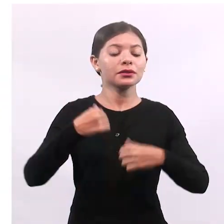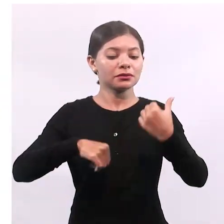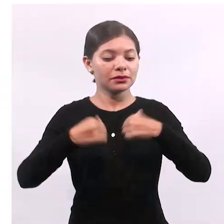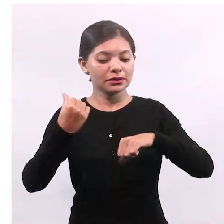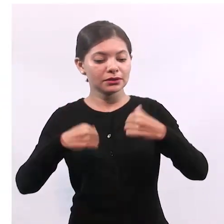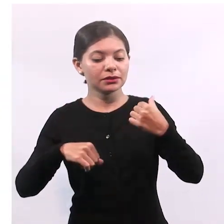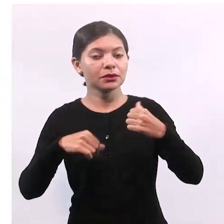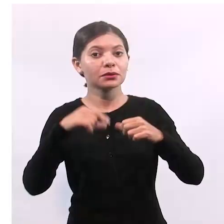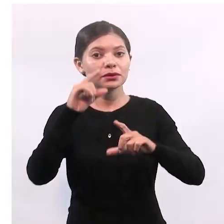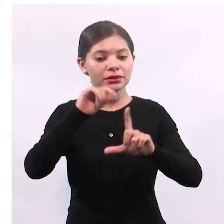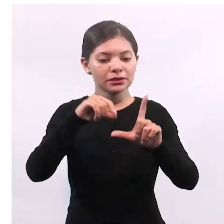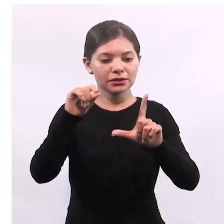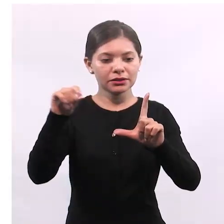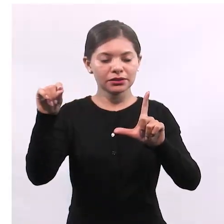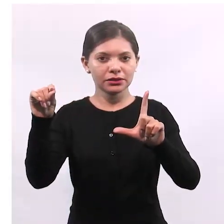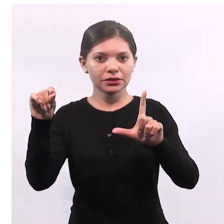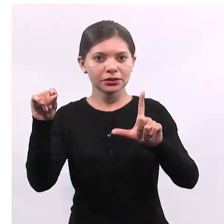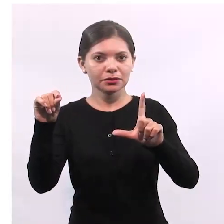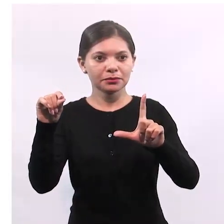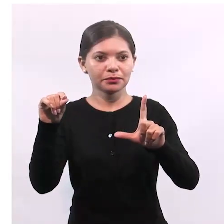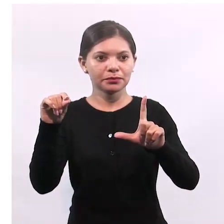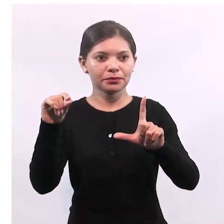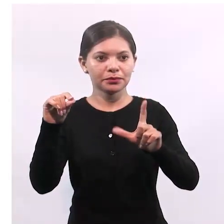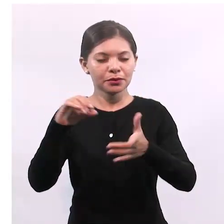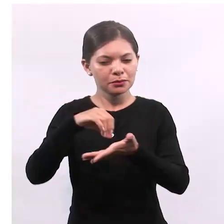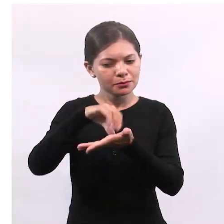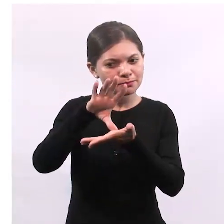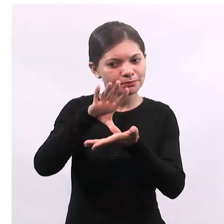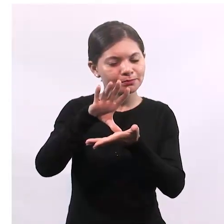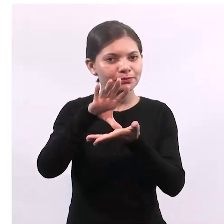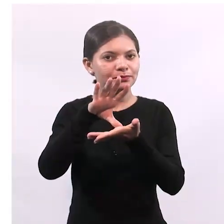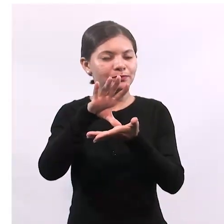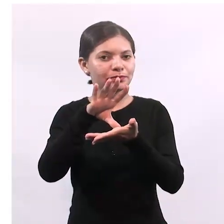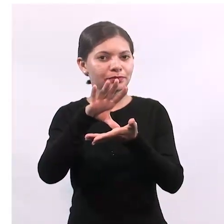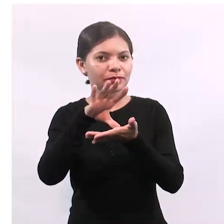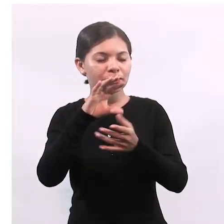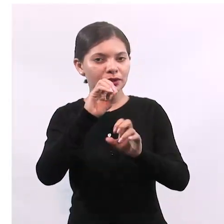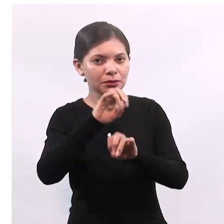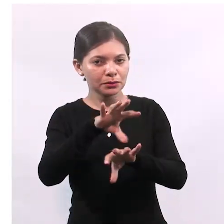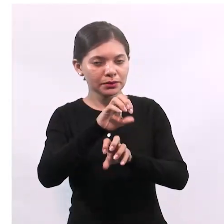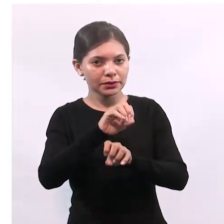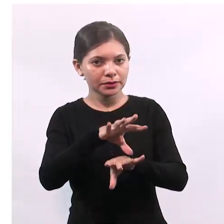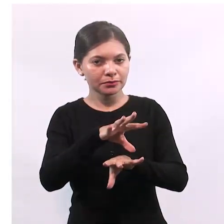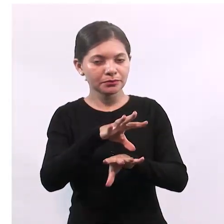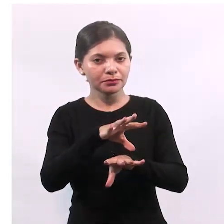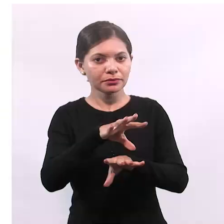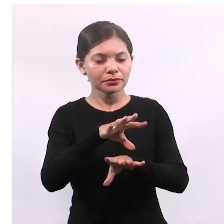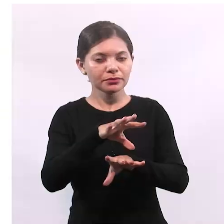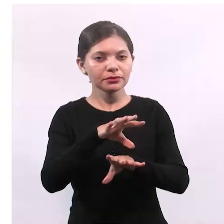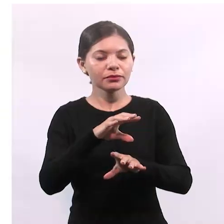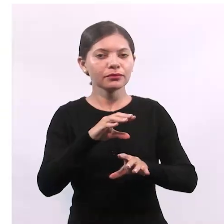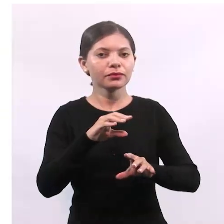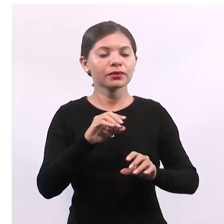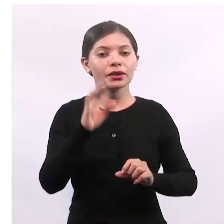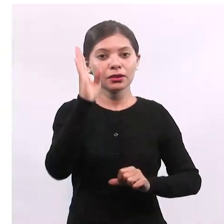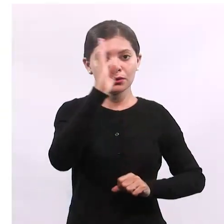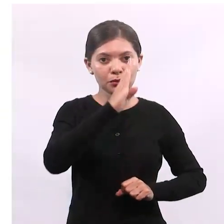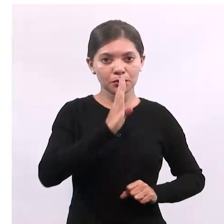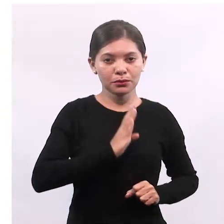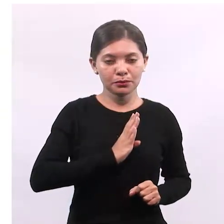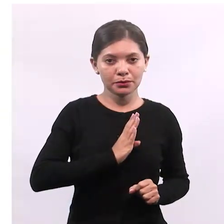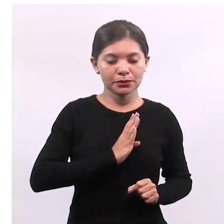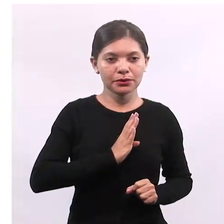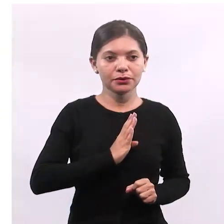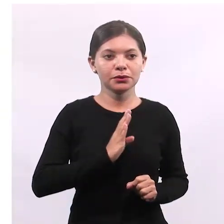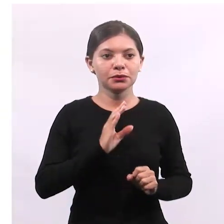estatísticas sobre as condições de oferta e atendimento da Educação no âmbito brasileiro seja da